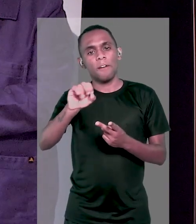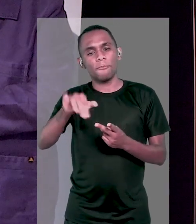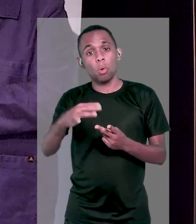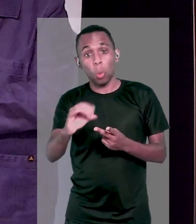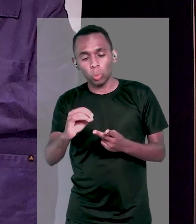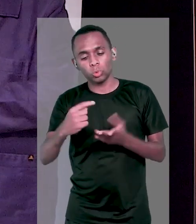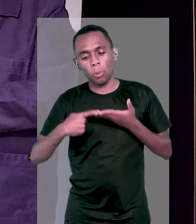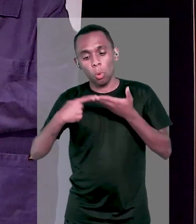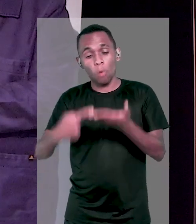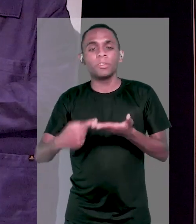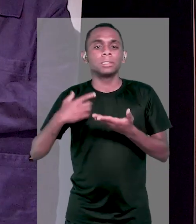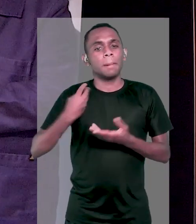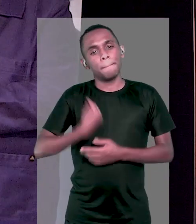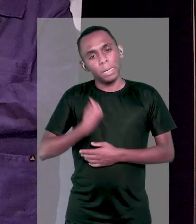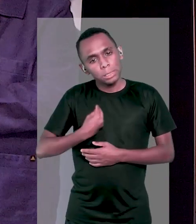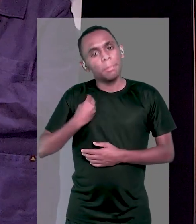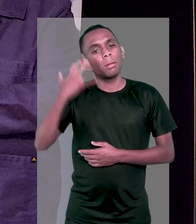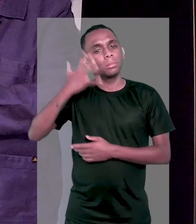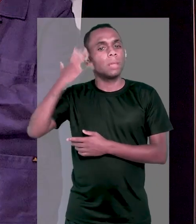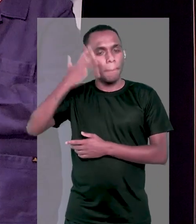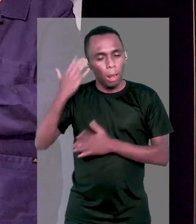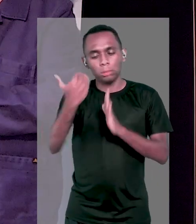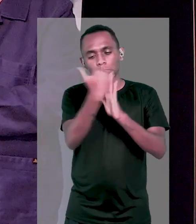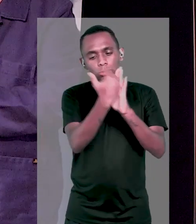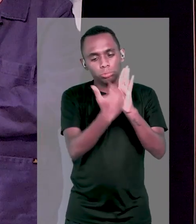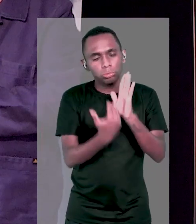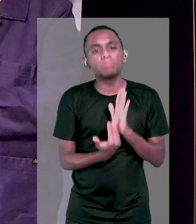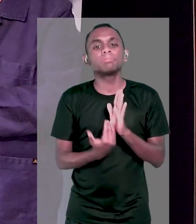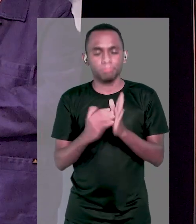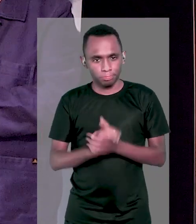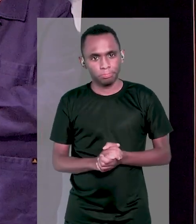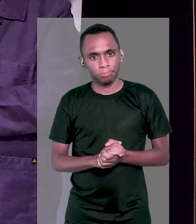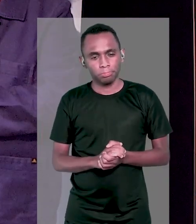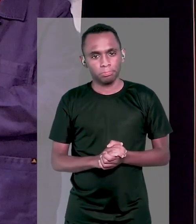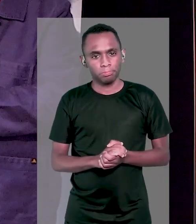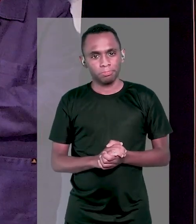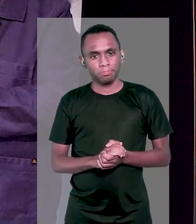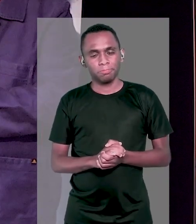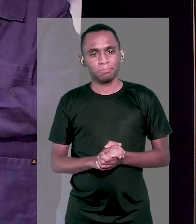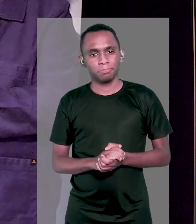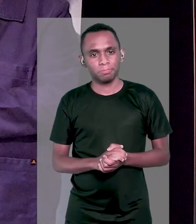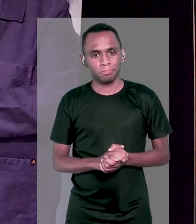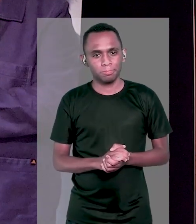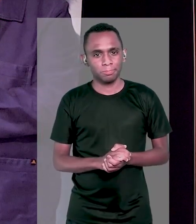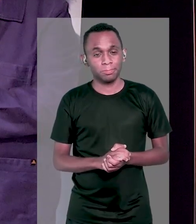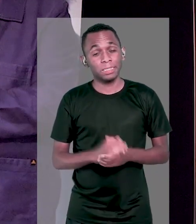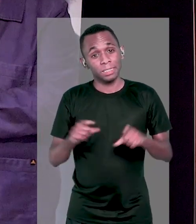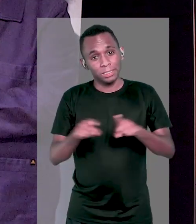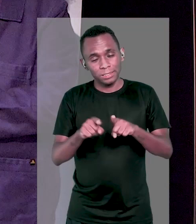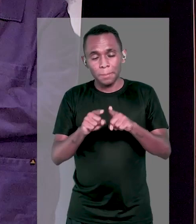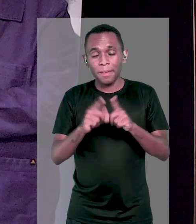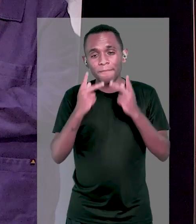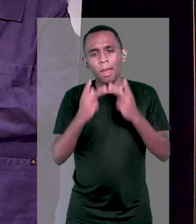conferência do Elton Adverso é sobre o mundo. Corpo, espírito, mundo. Aí depois a gente vai aprofundar